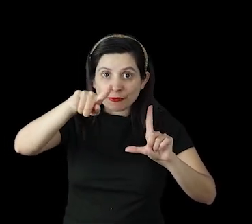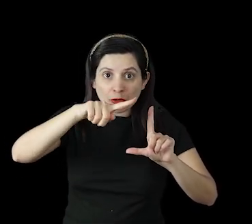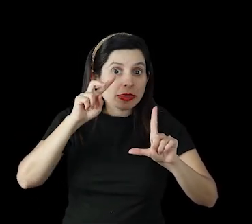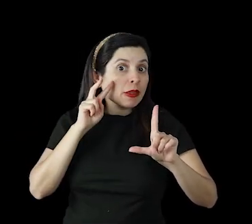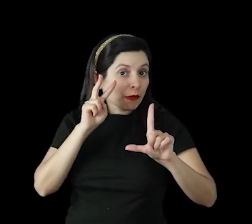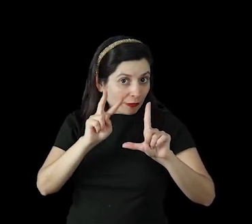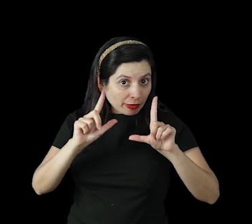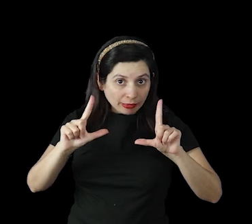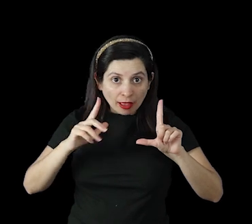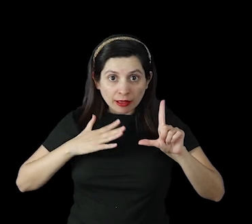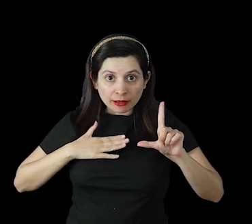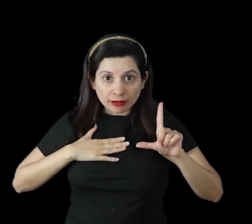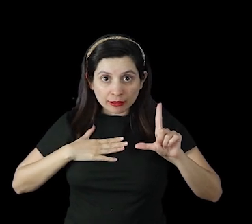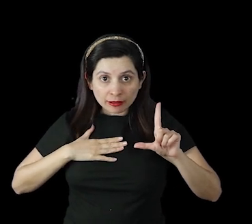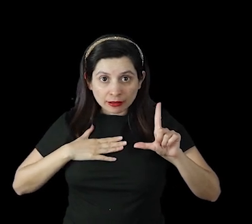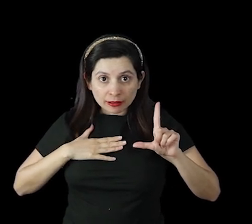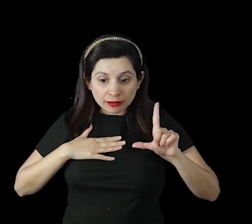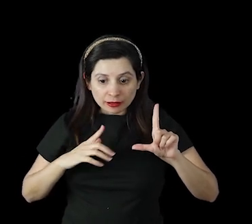estão vendo a minha tela?